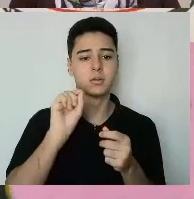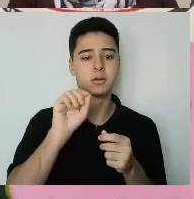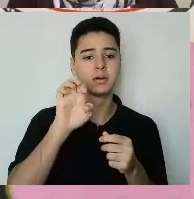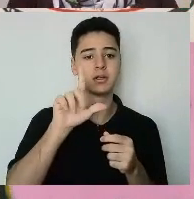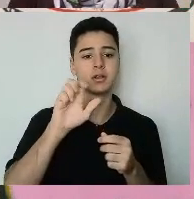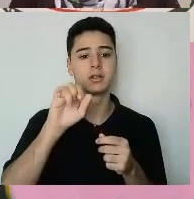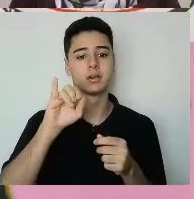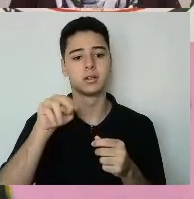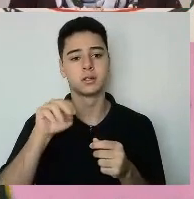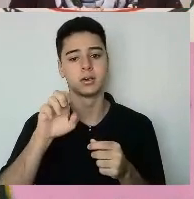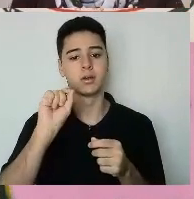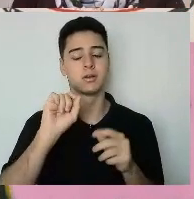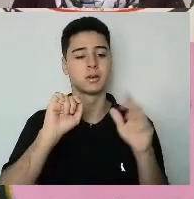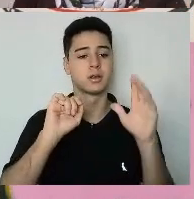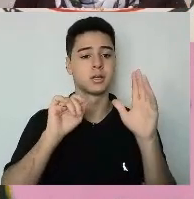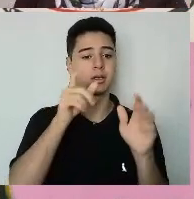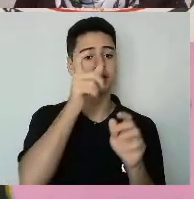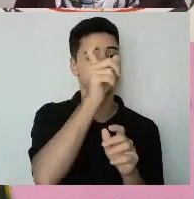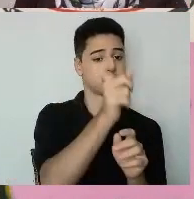essa artista que está aqui